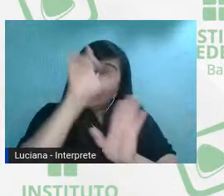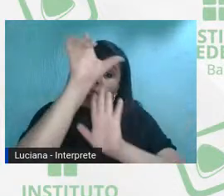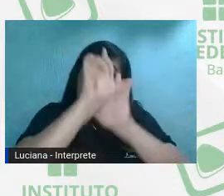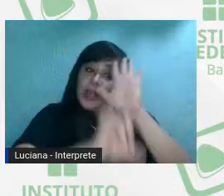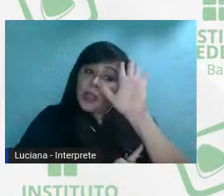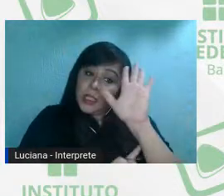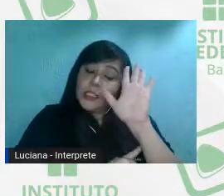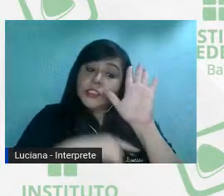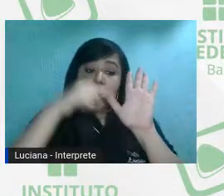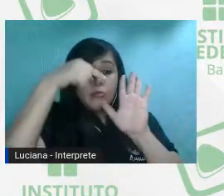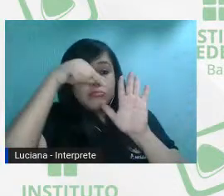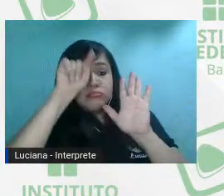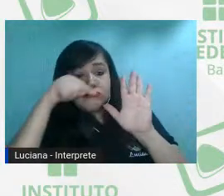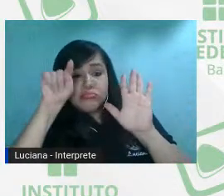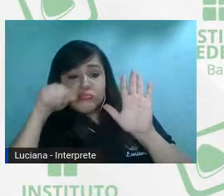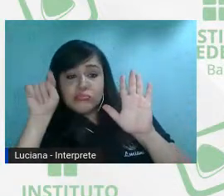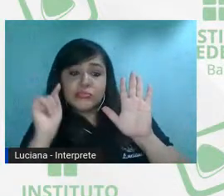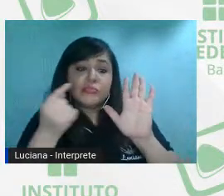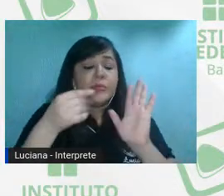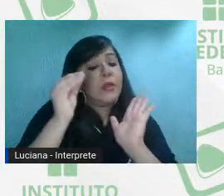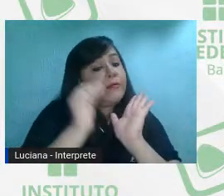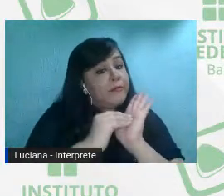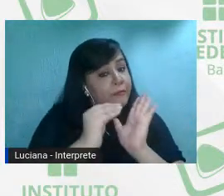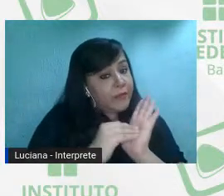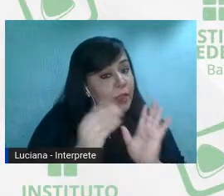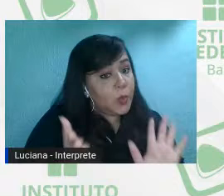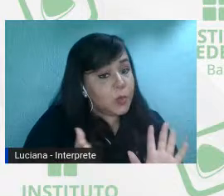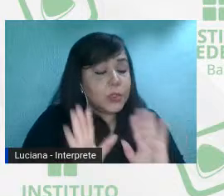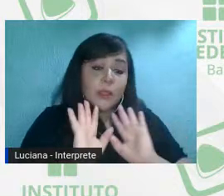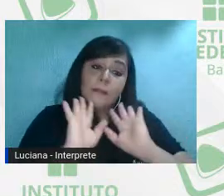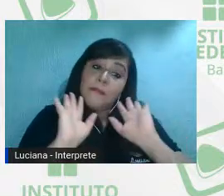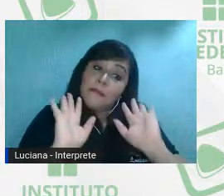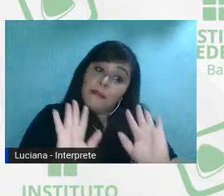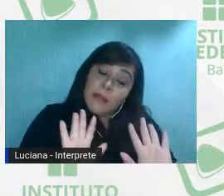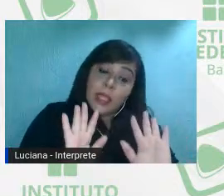Porém, a gente não tem uma previsão de data